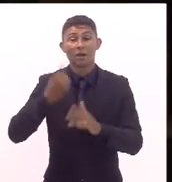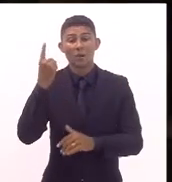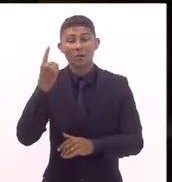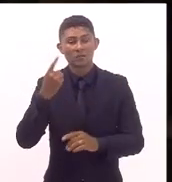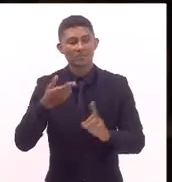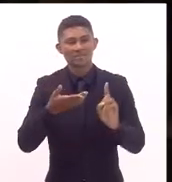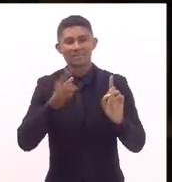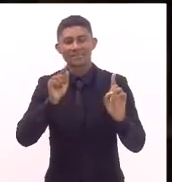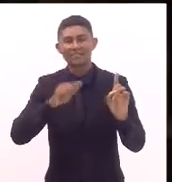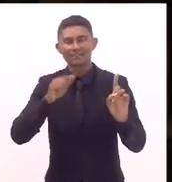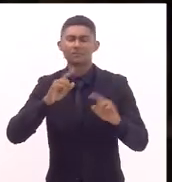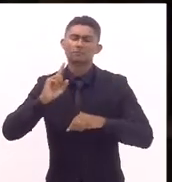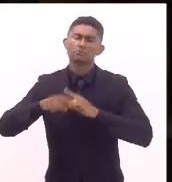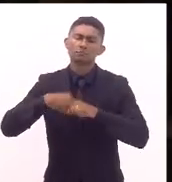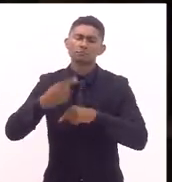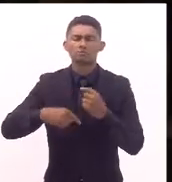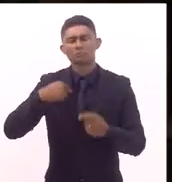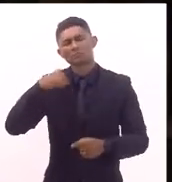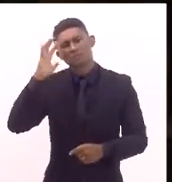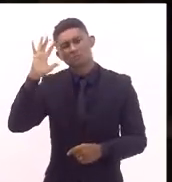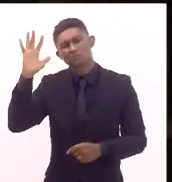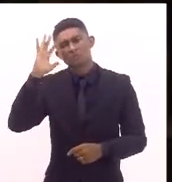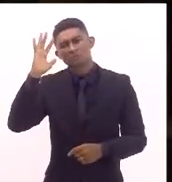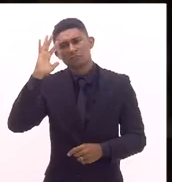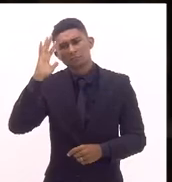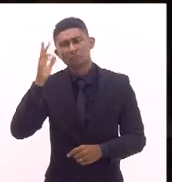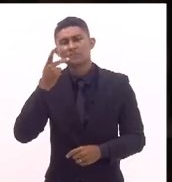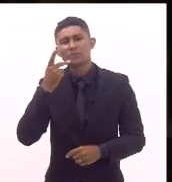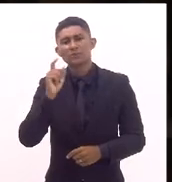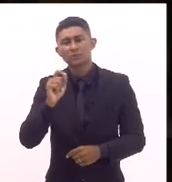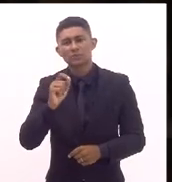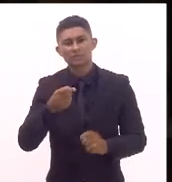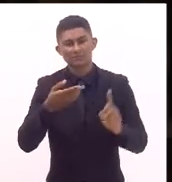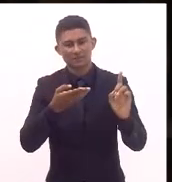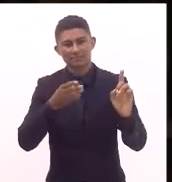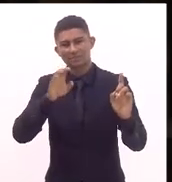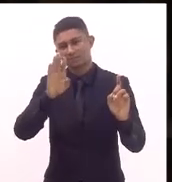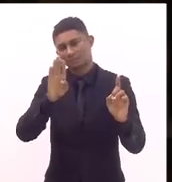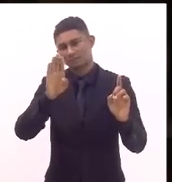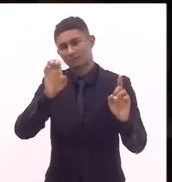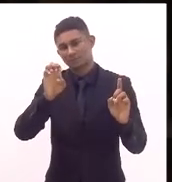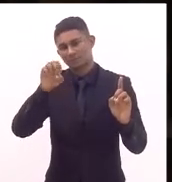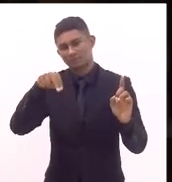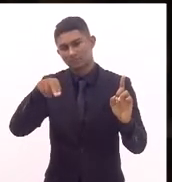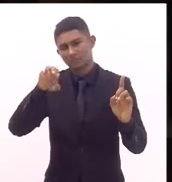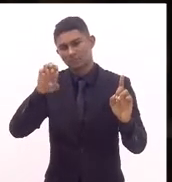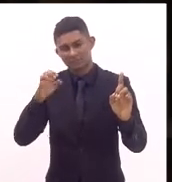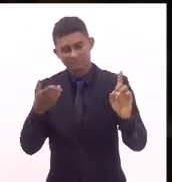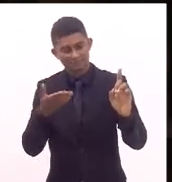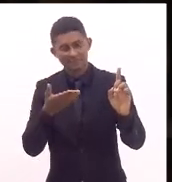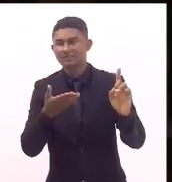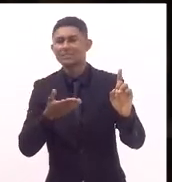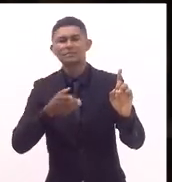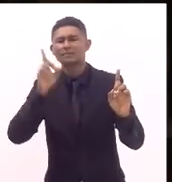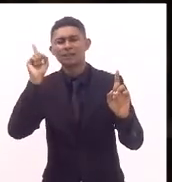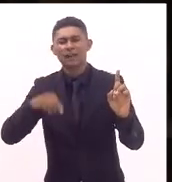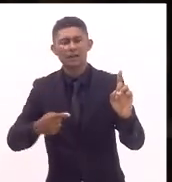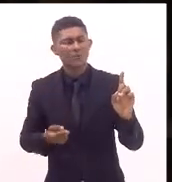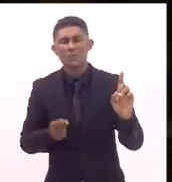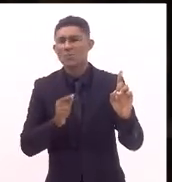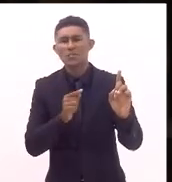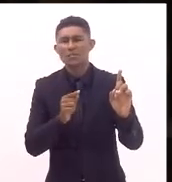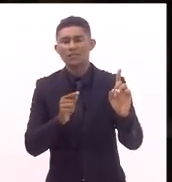né aí depois eu pensei assim só dizer o seguinte Bené e é tudo